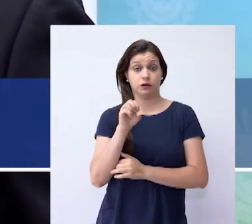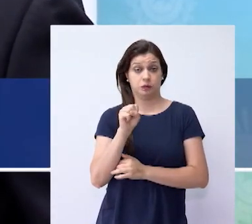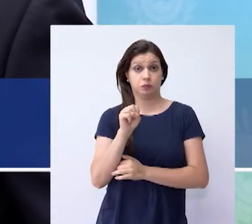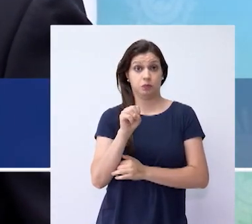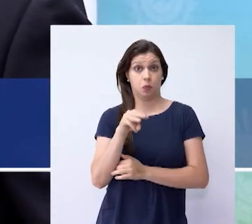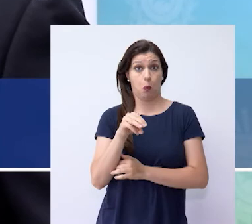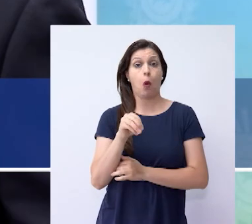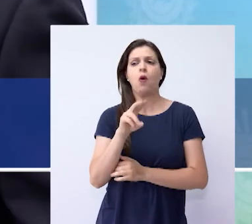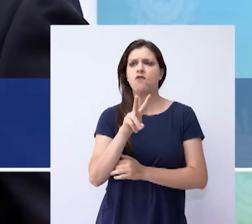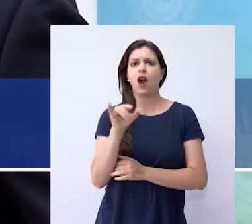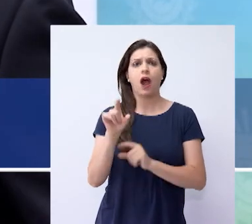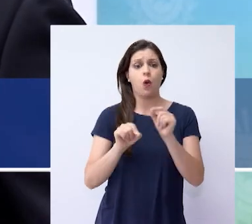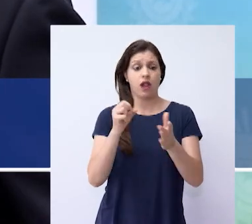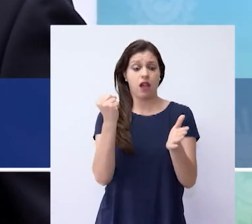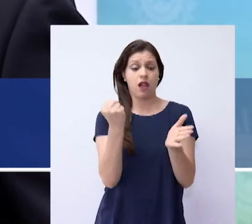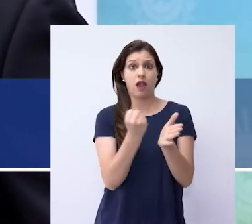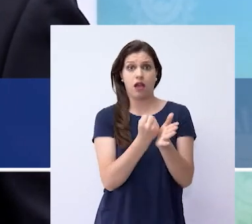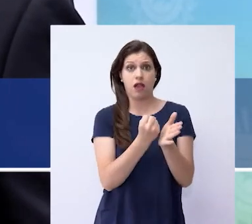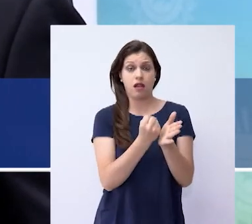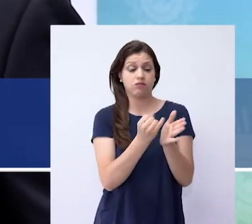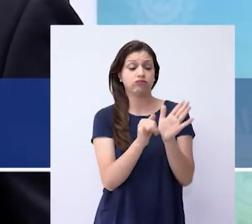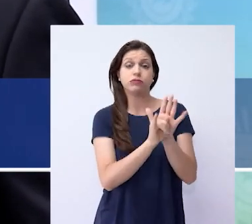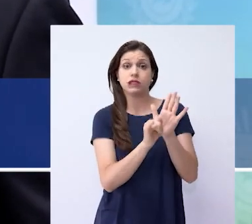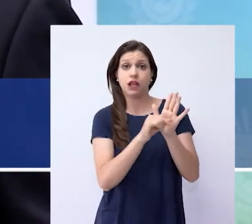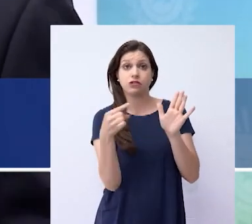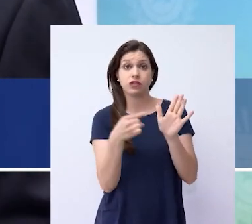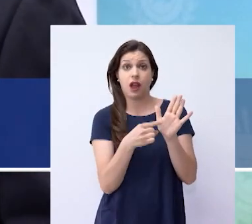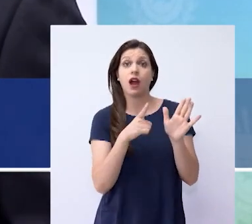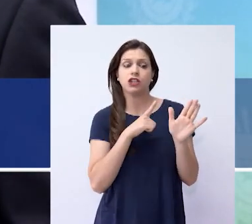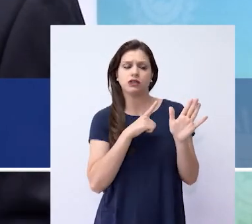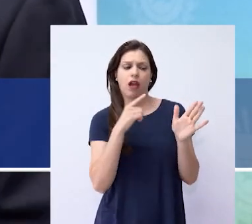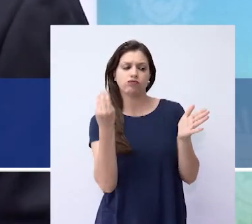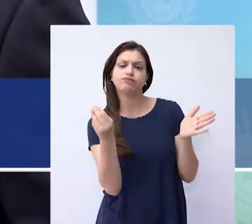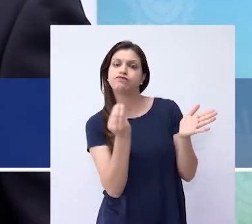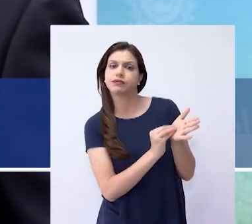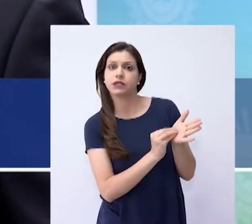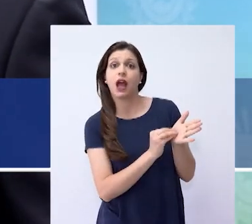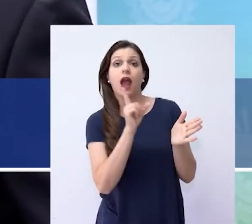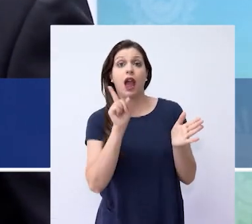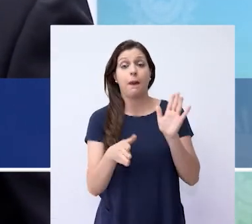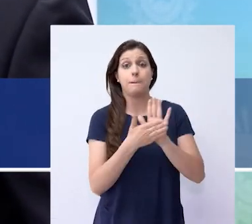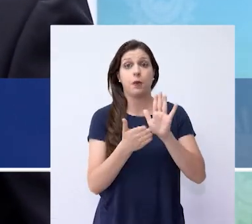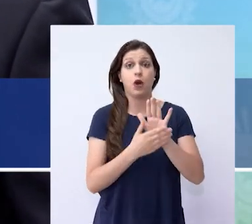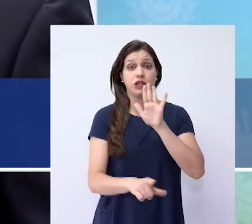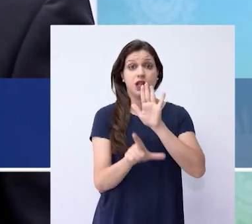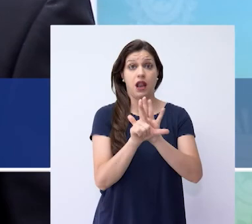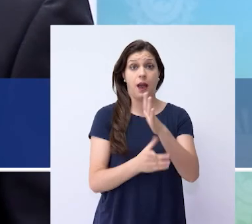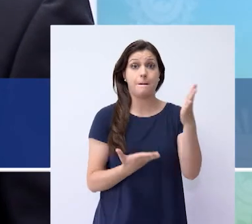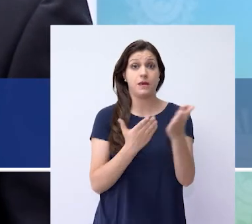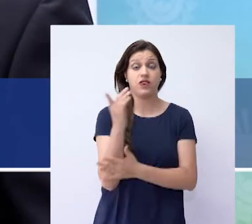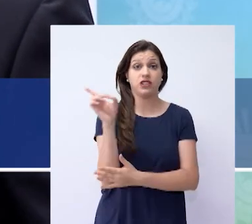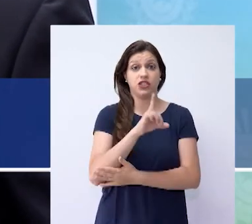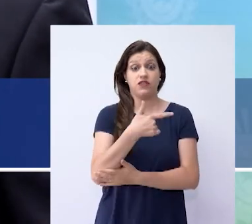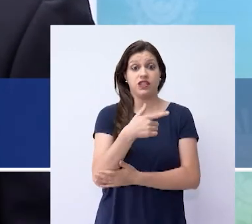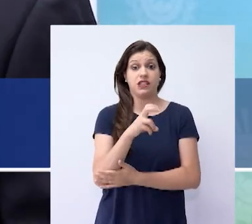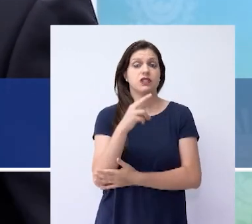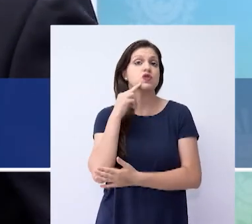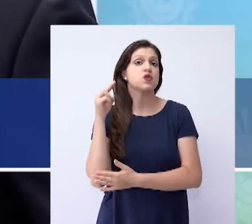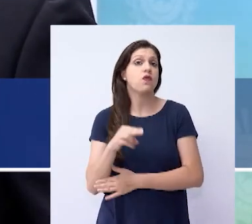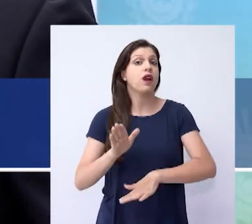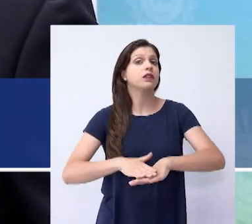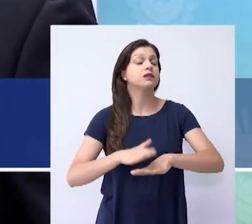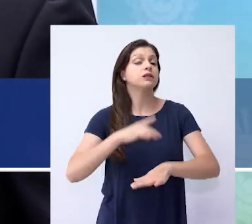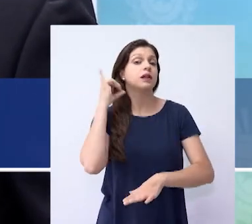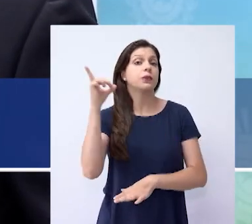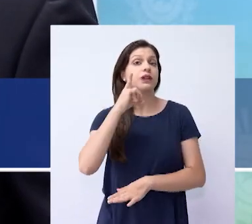de identidade em Mato Grosso do Sul. Essa é a proposta de uma lei aprovada pelos parlamentares em 25 de novembro, de